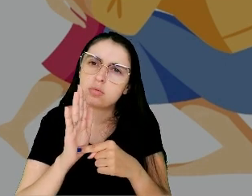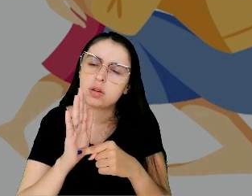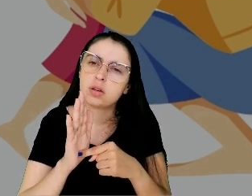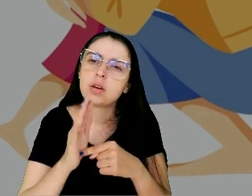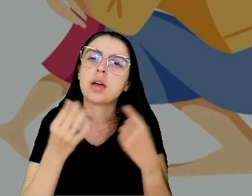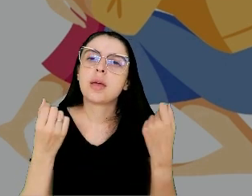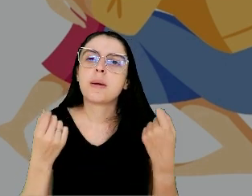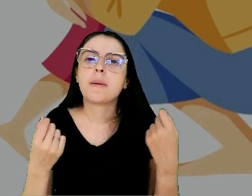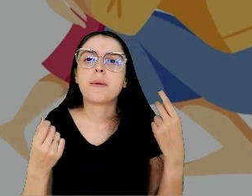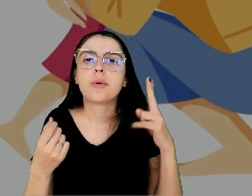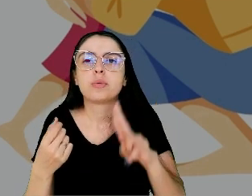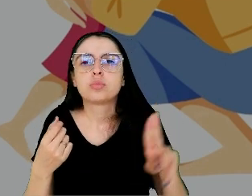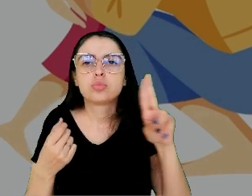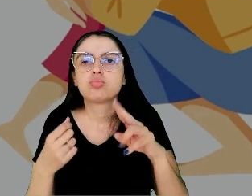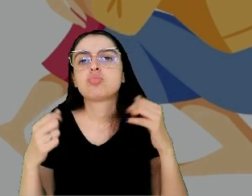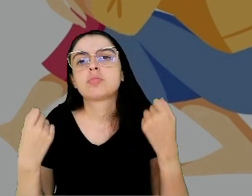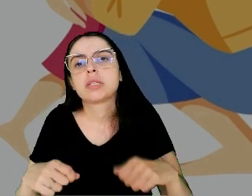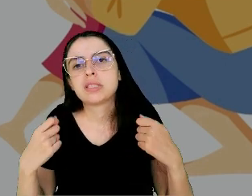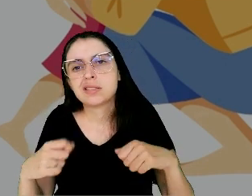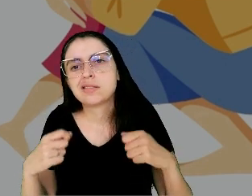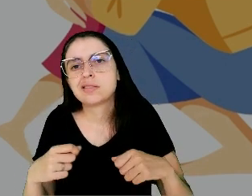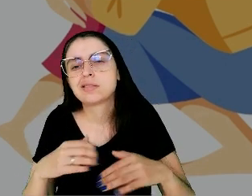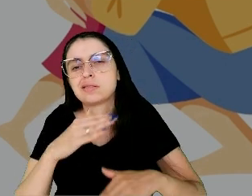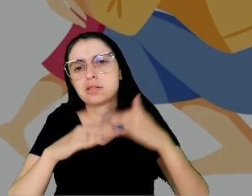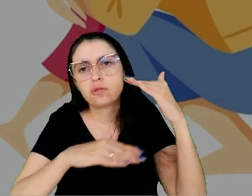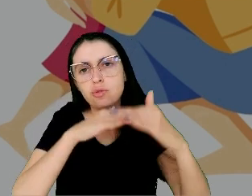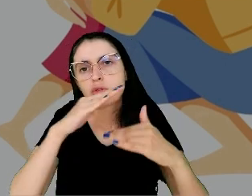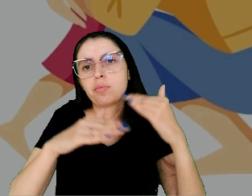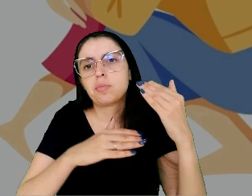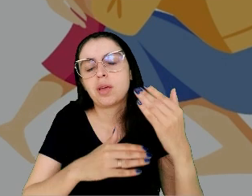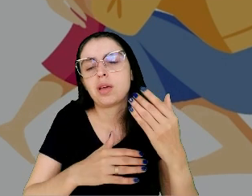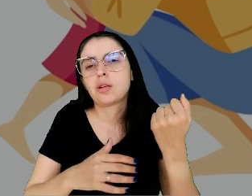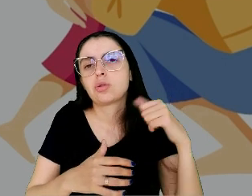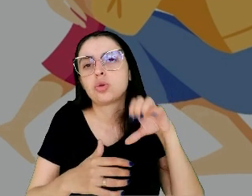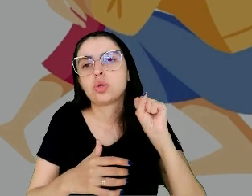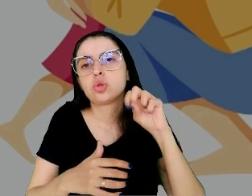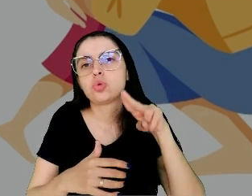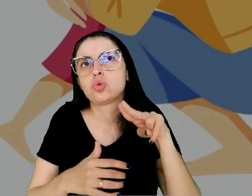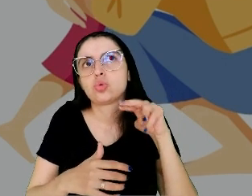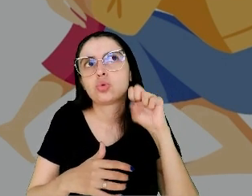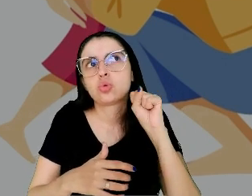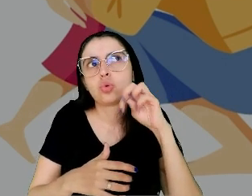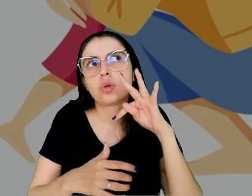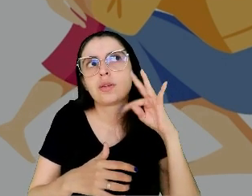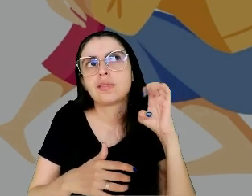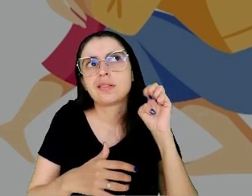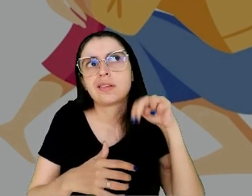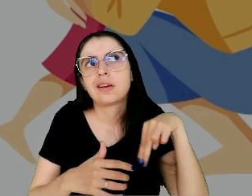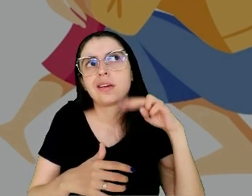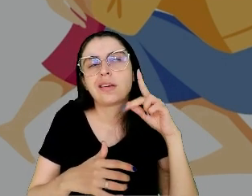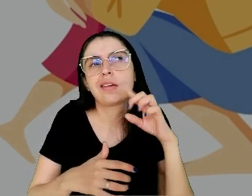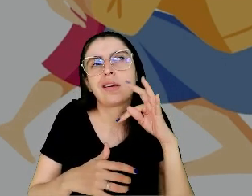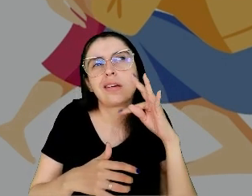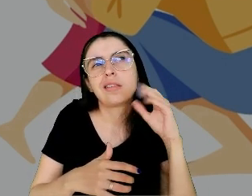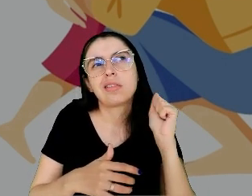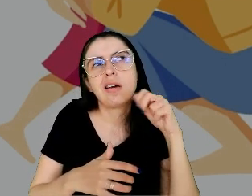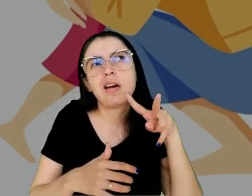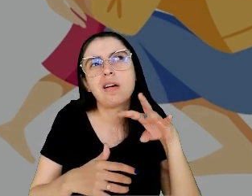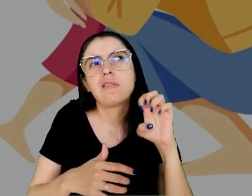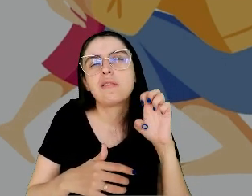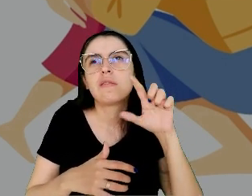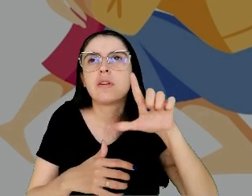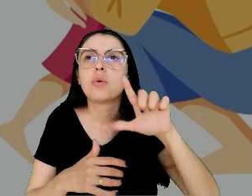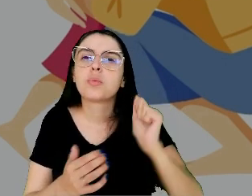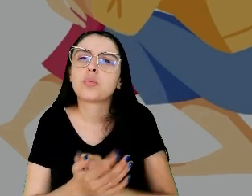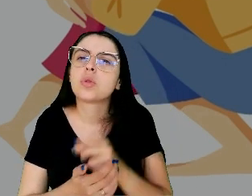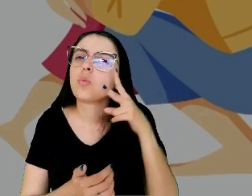necessário desenvolvimento sustentável, junto com esse olhar holístico da mulher, que